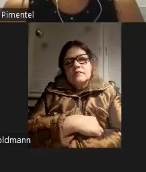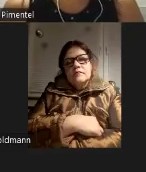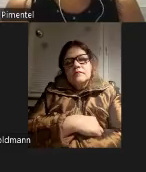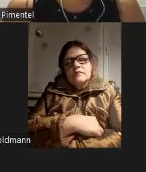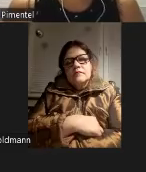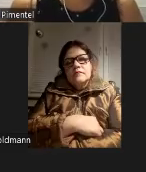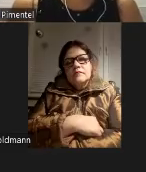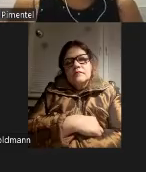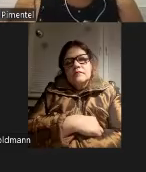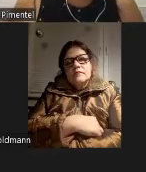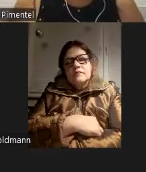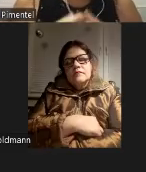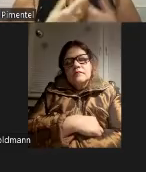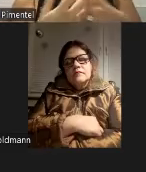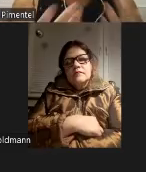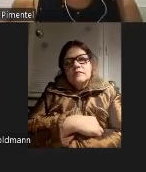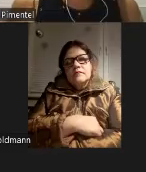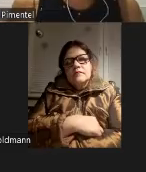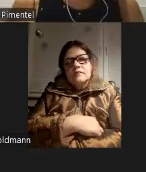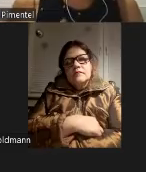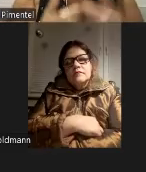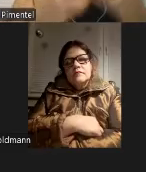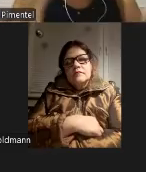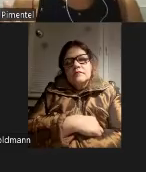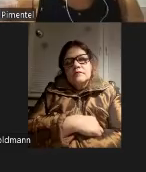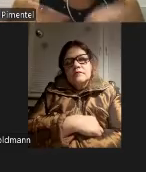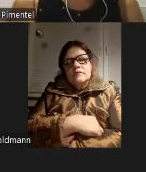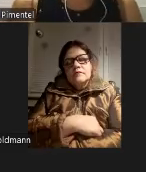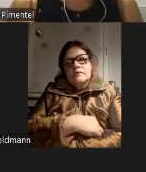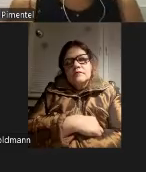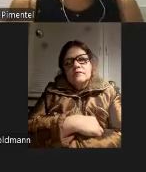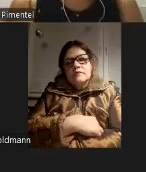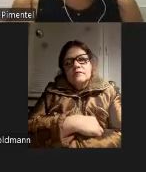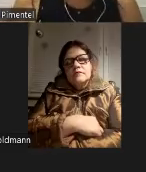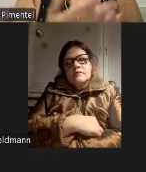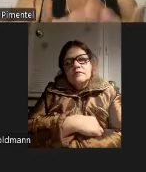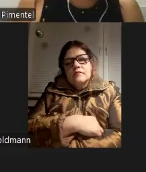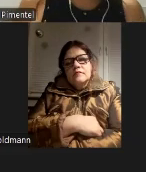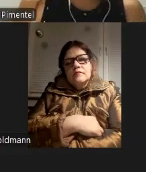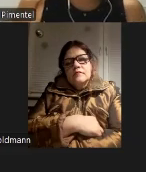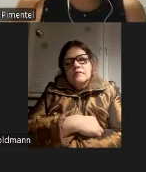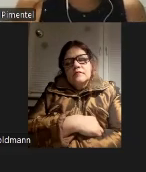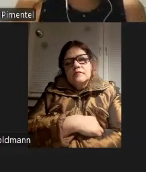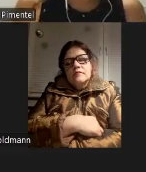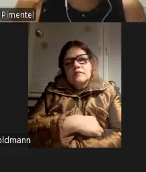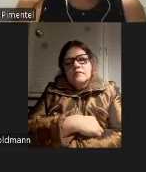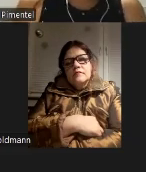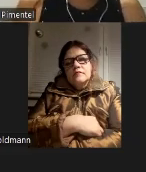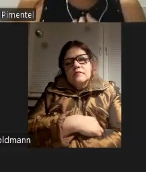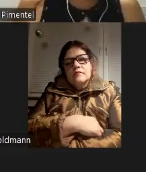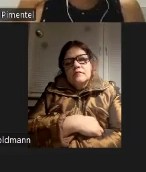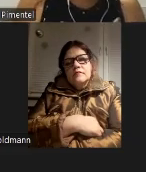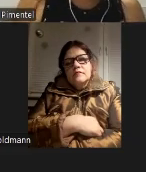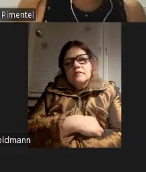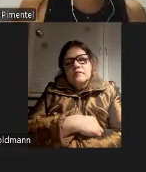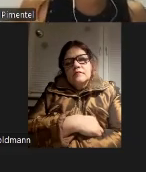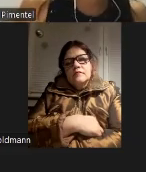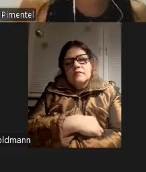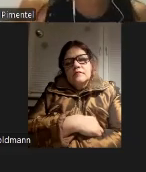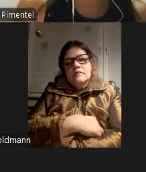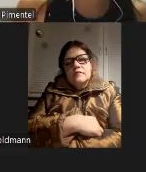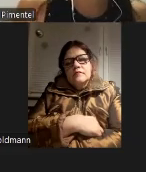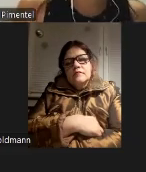abusar de Flavinha aqui com a gente, mas de uma maneira geral, de vida como um todo, né? Nós somos profissionais de saúde, nós temos